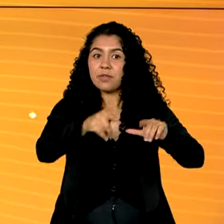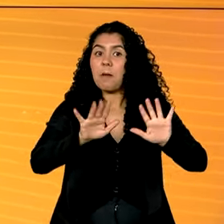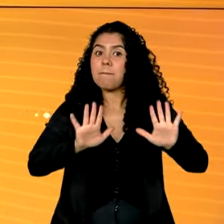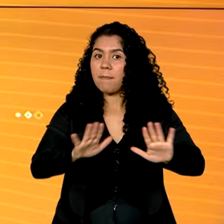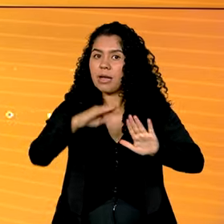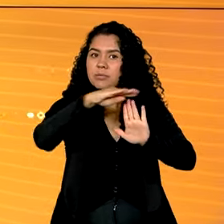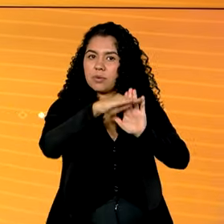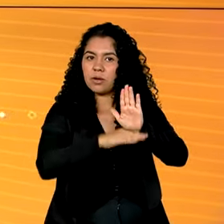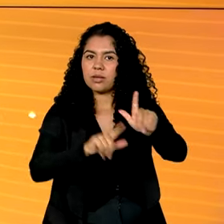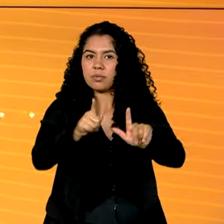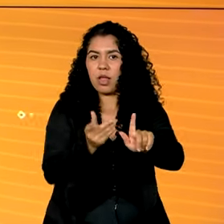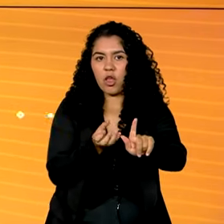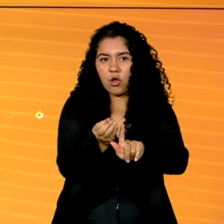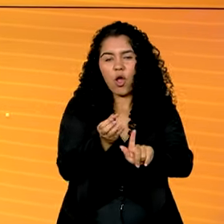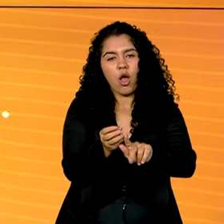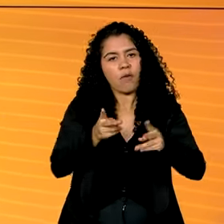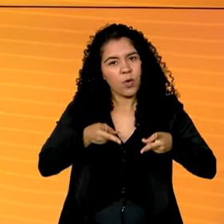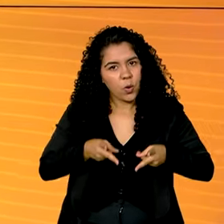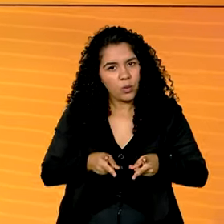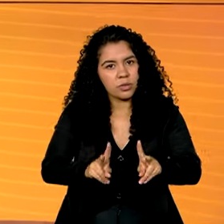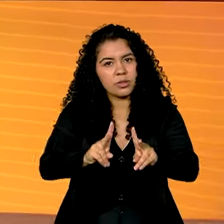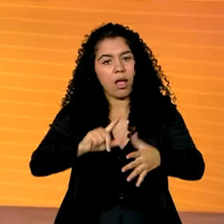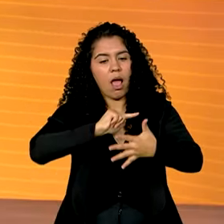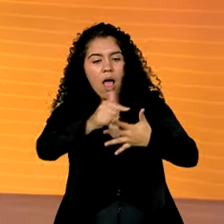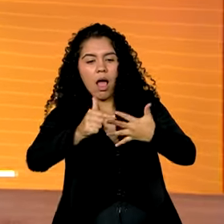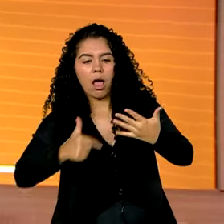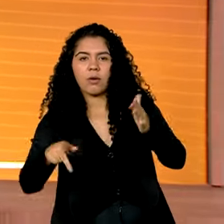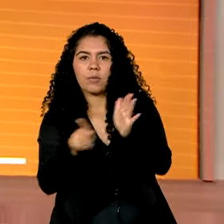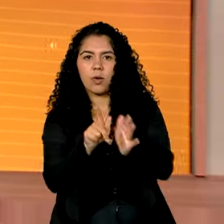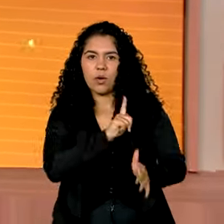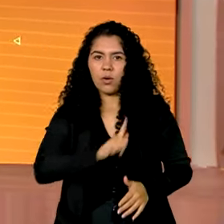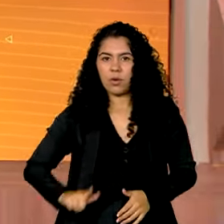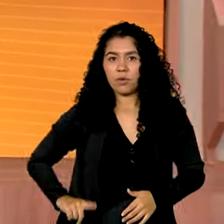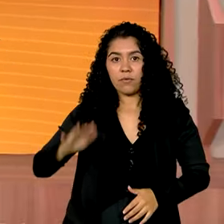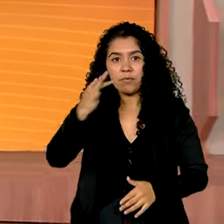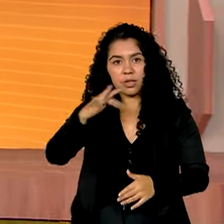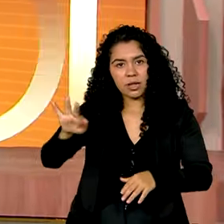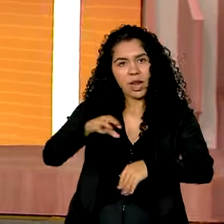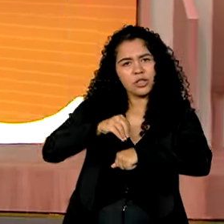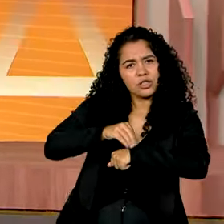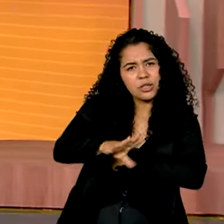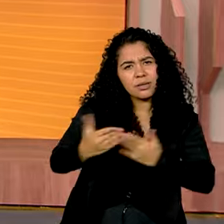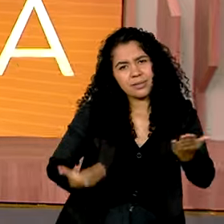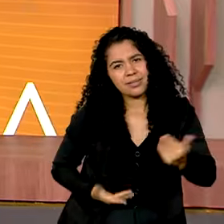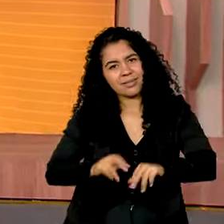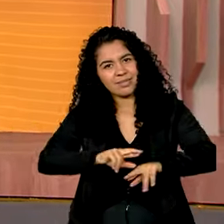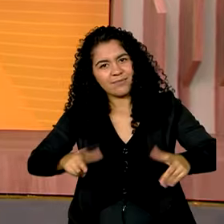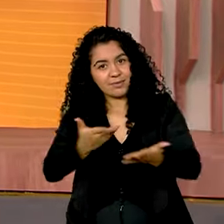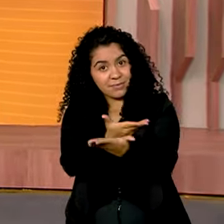programação, mostrando todas as ações do governo federal, com eventos ao vivo, dicas e serviços